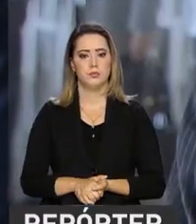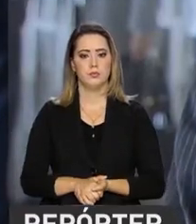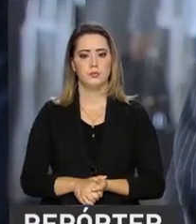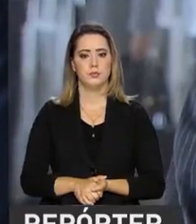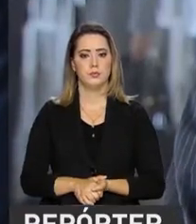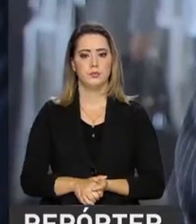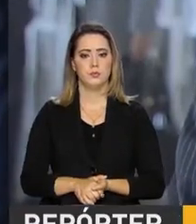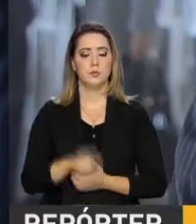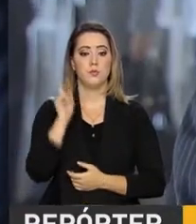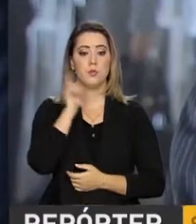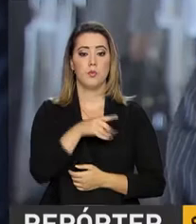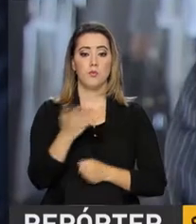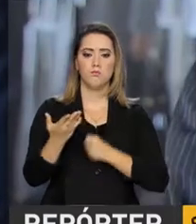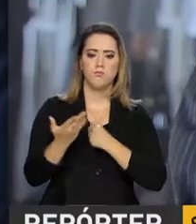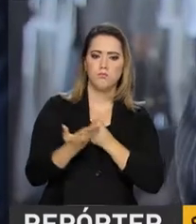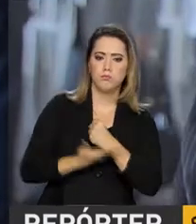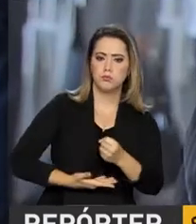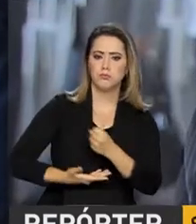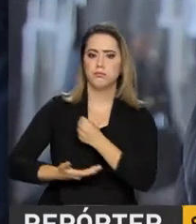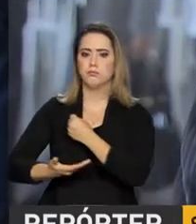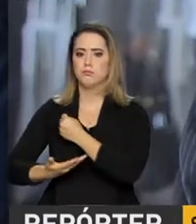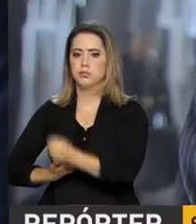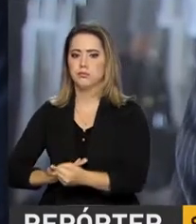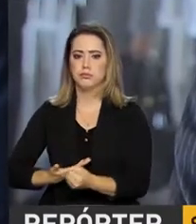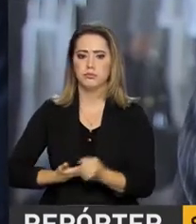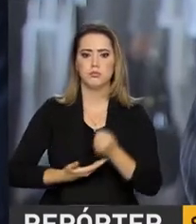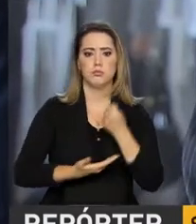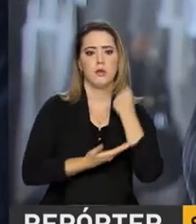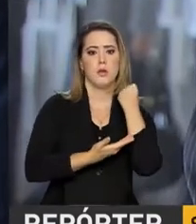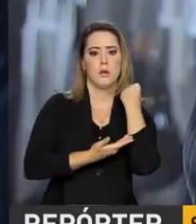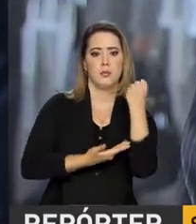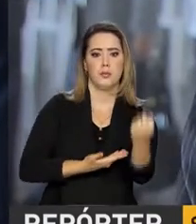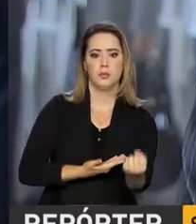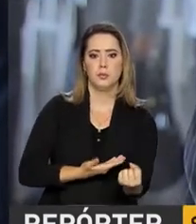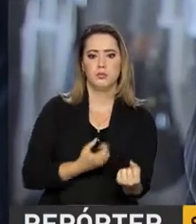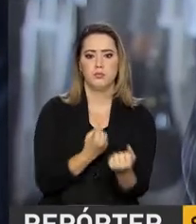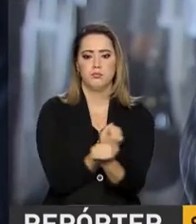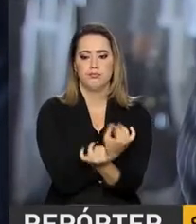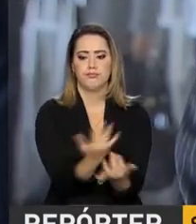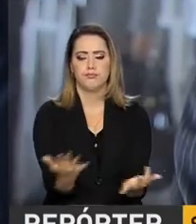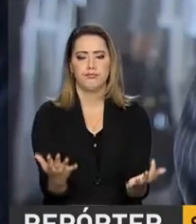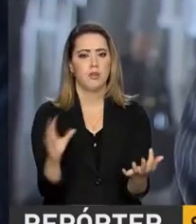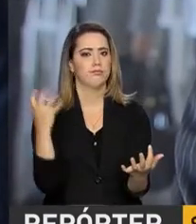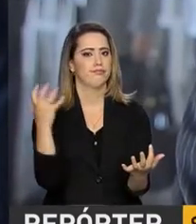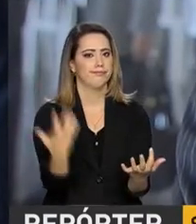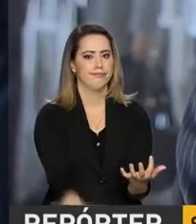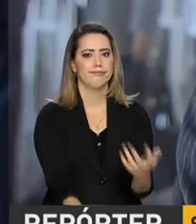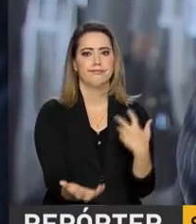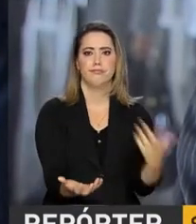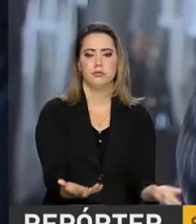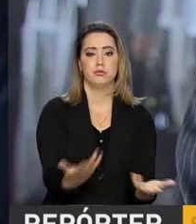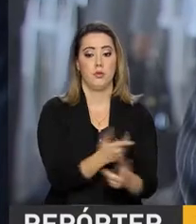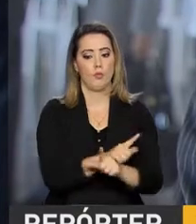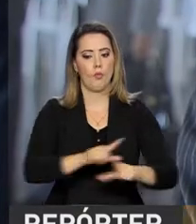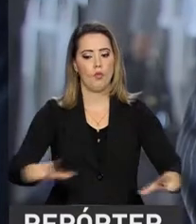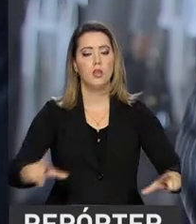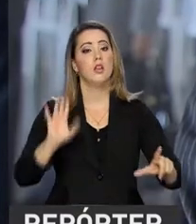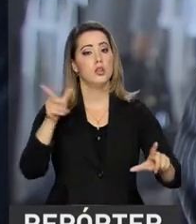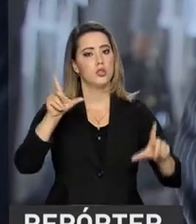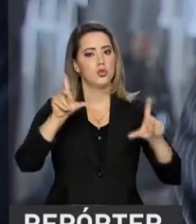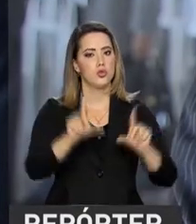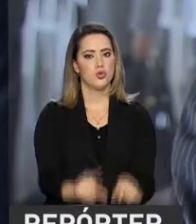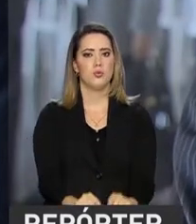o desmatamento segundo todos os dados e agora e mais um que é uma onda muito respeitada nos